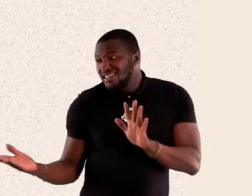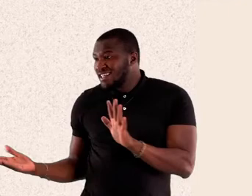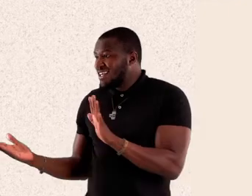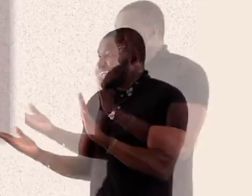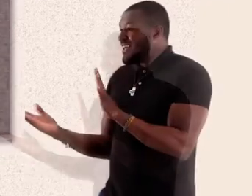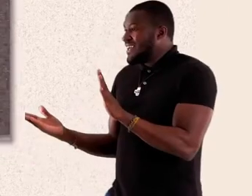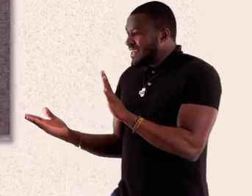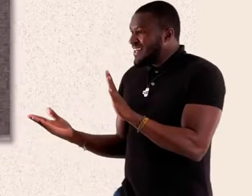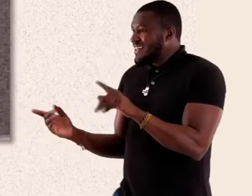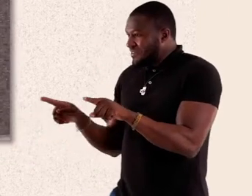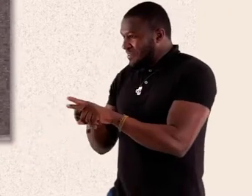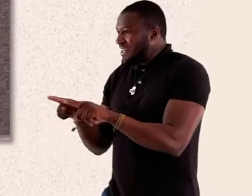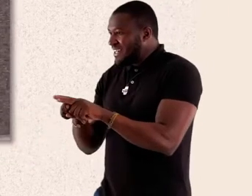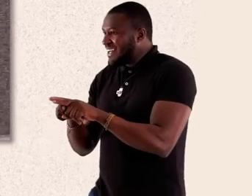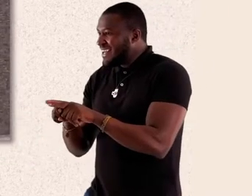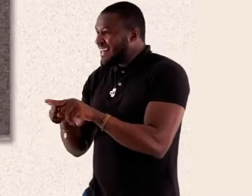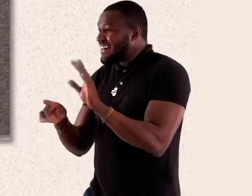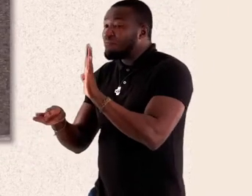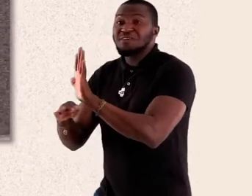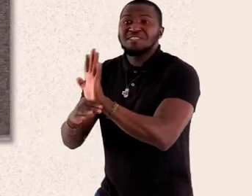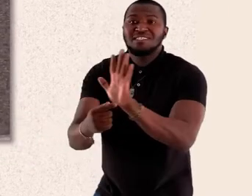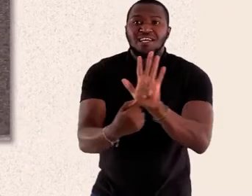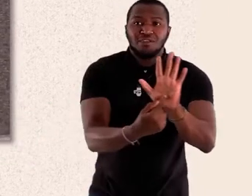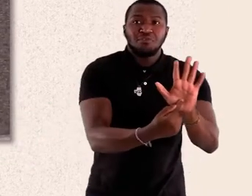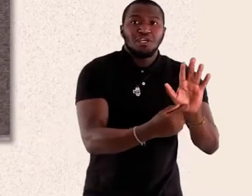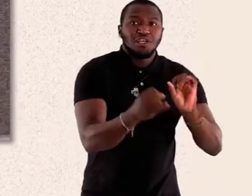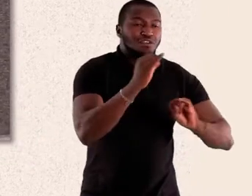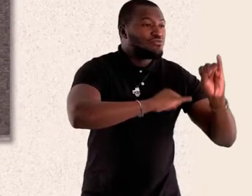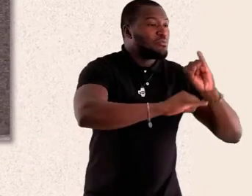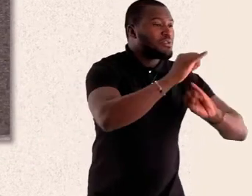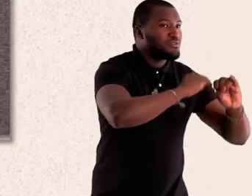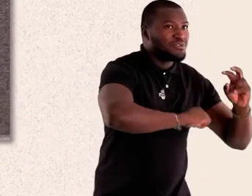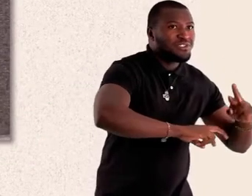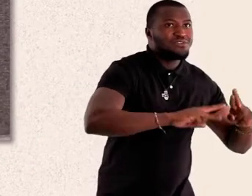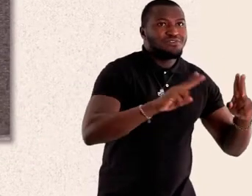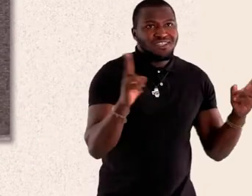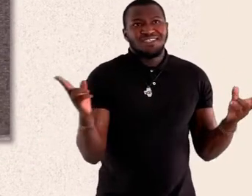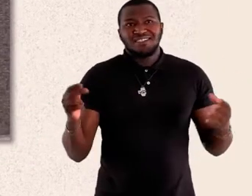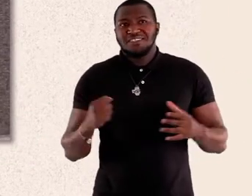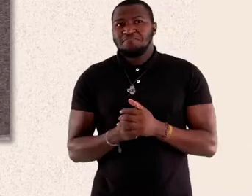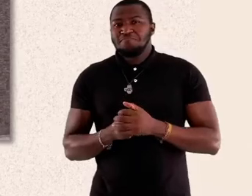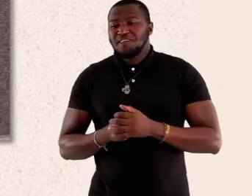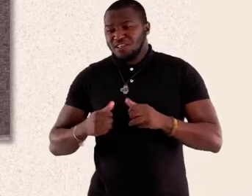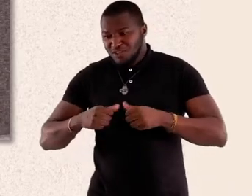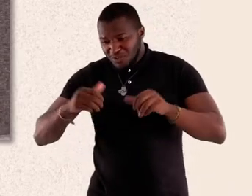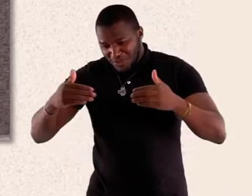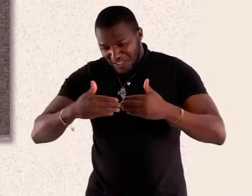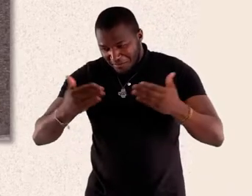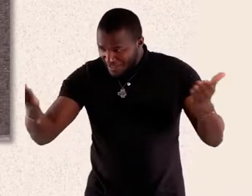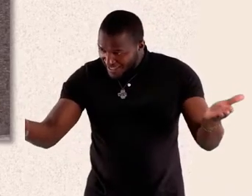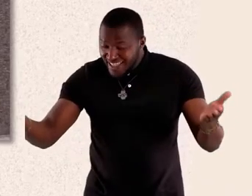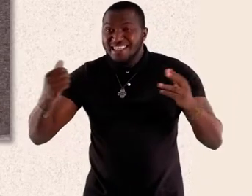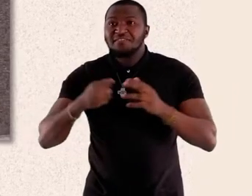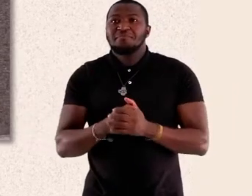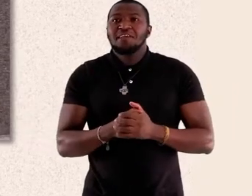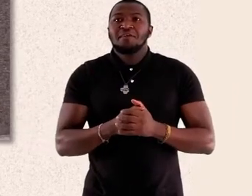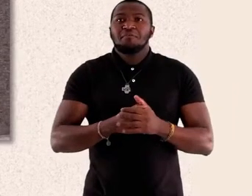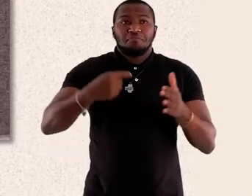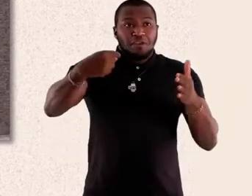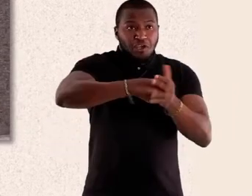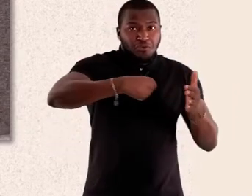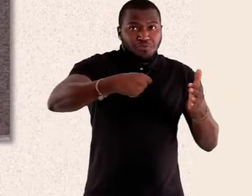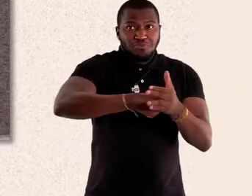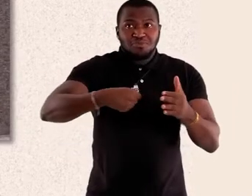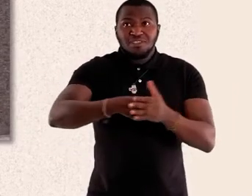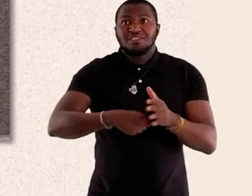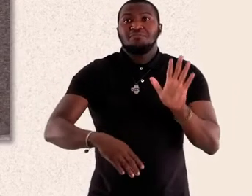algumas informações reflexões para vocês me coloco super à disposição para que ele em paz do ouvido